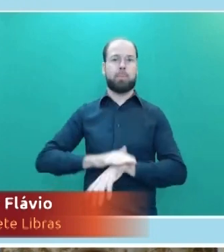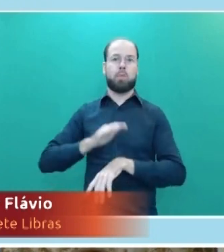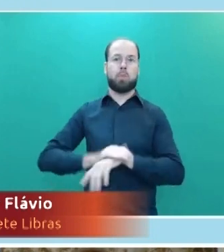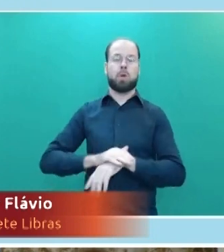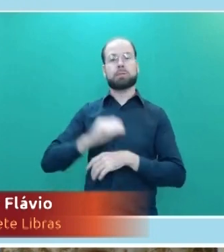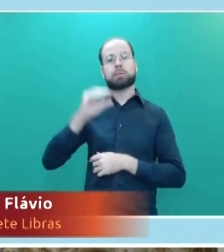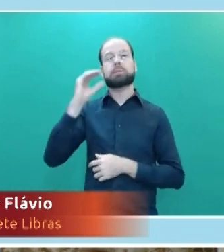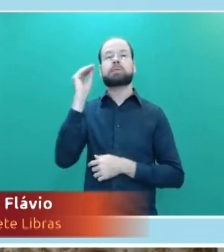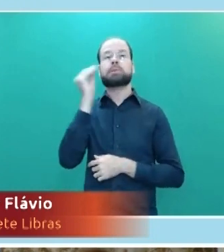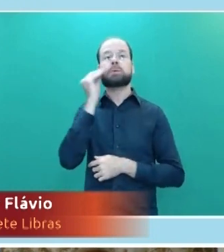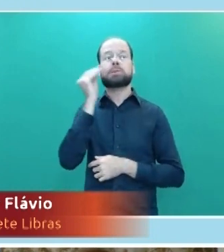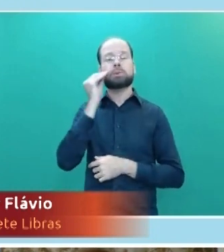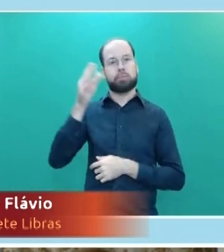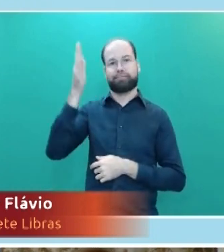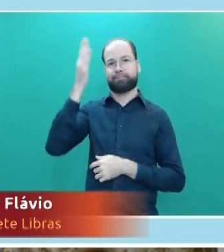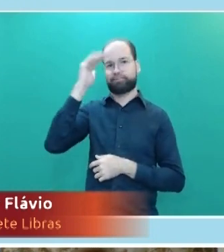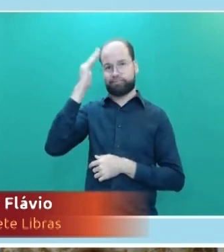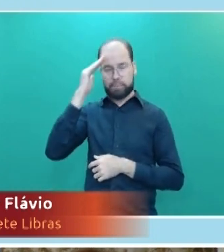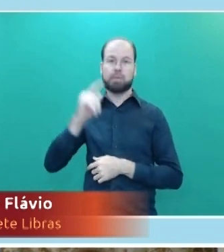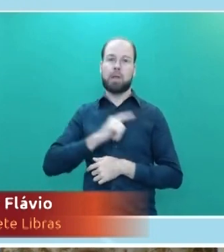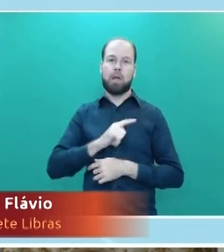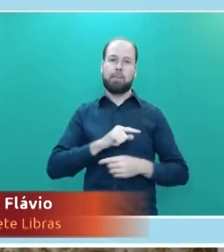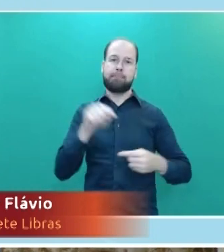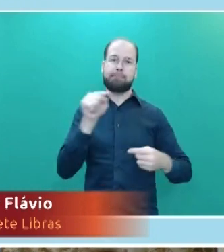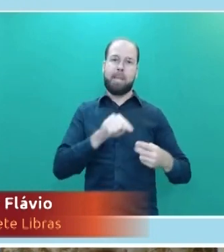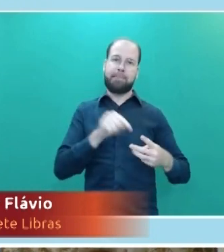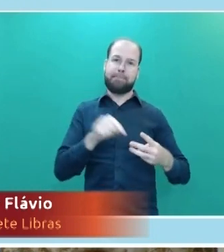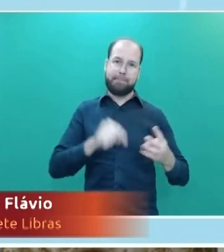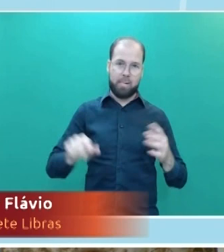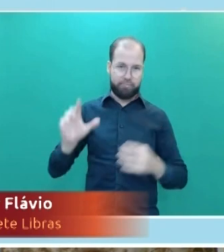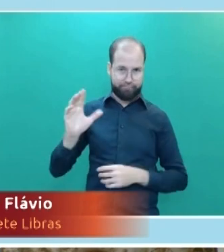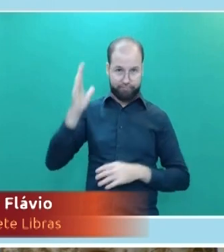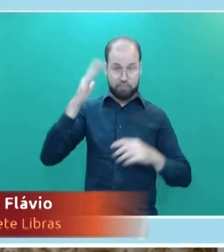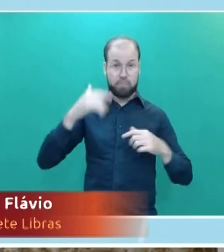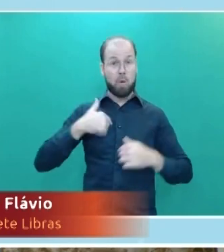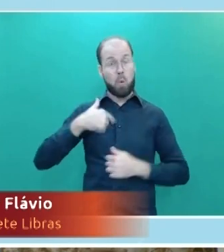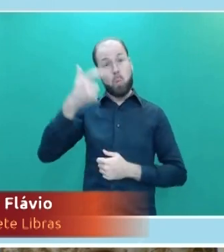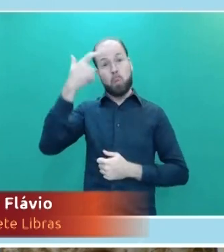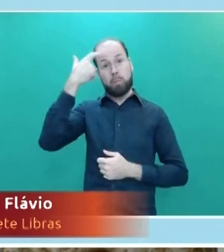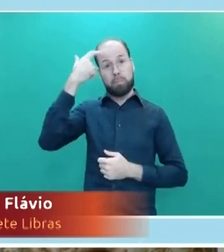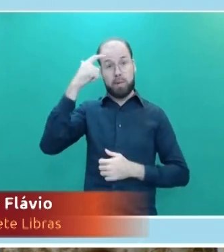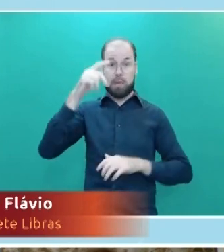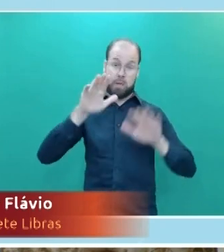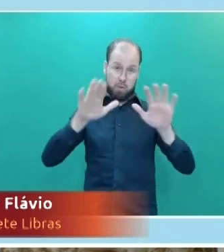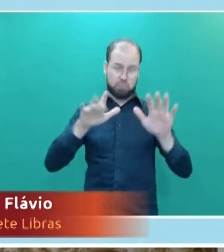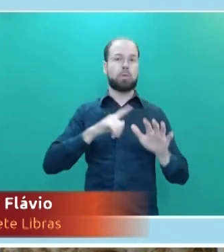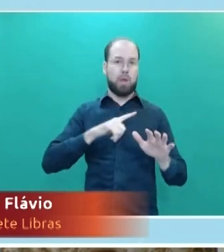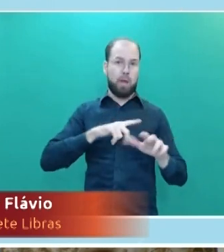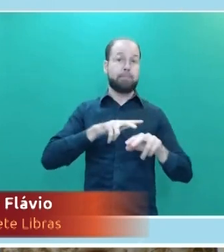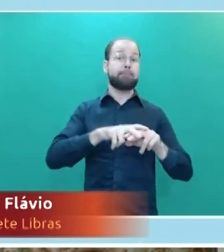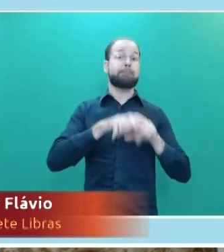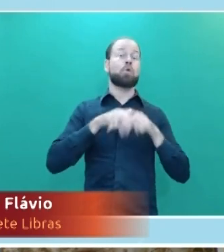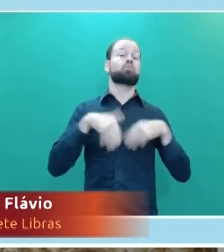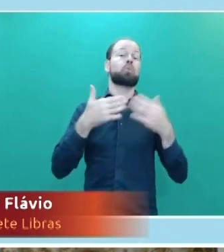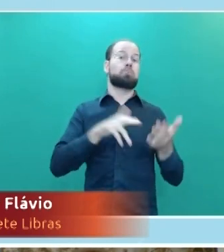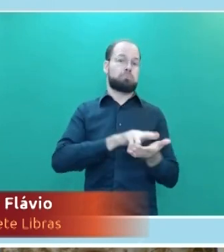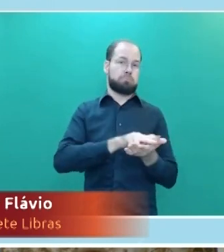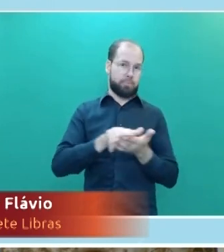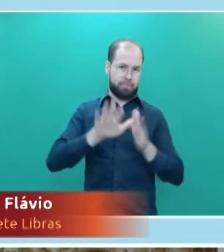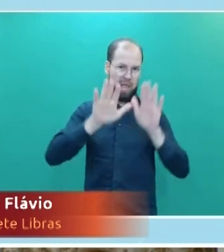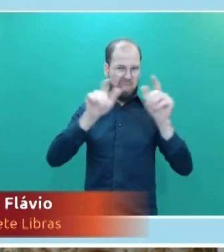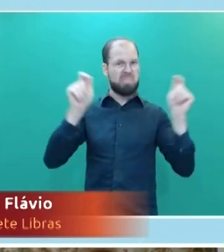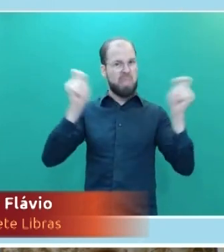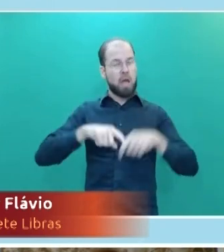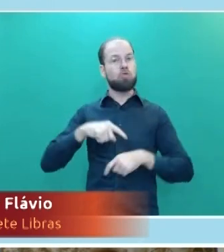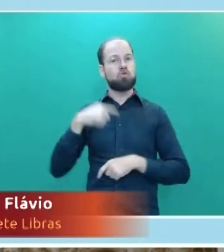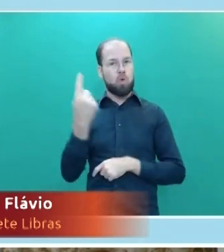que envolve vários fatores, penso eu, mas a gente pode fazer algumas relações imediatas. Primeiro